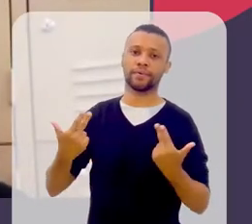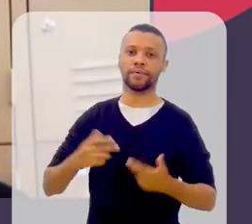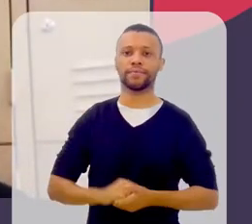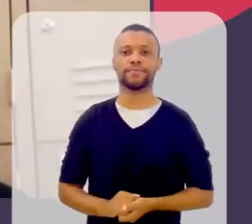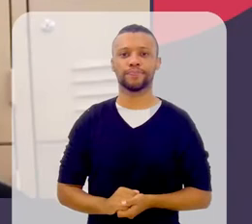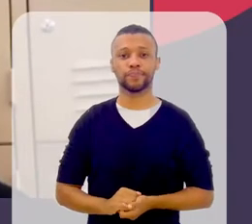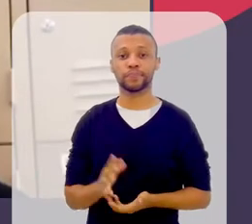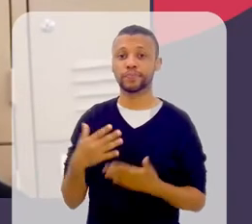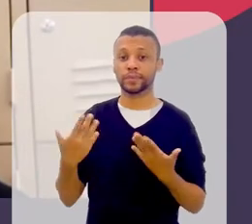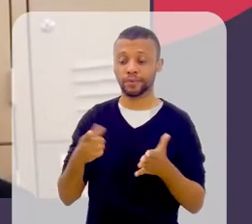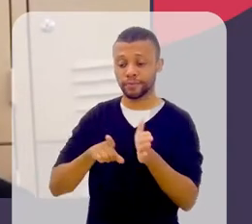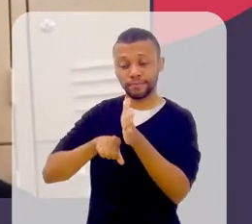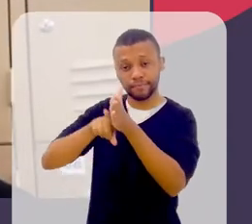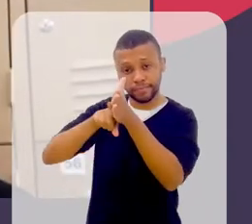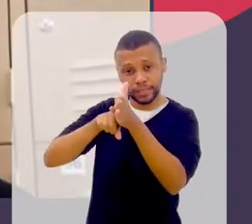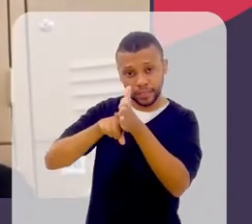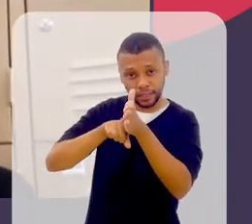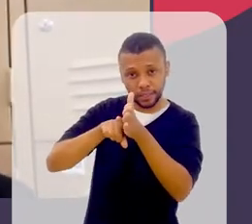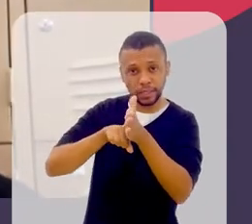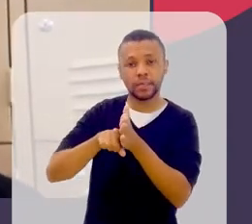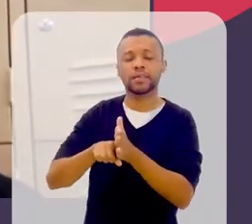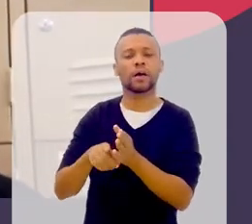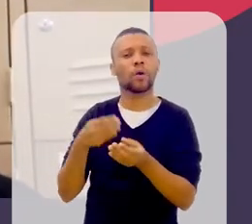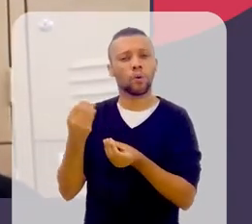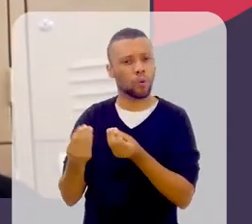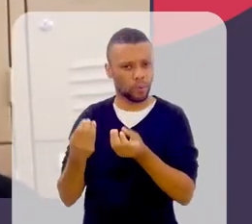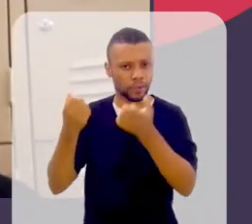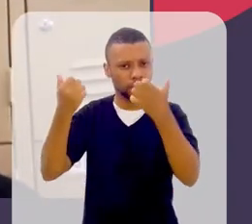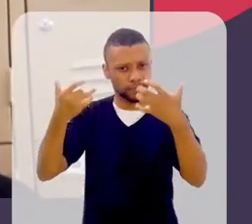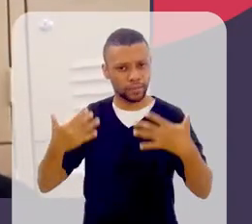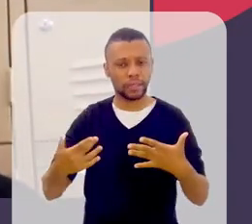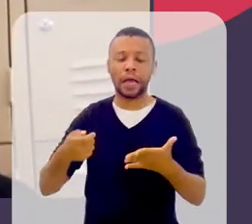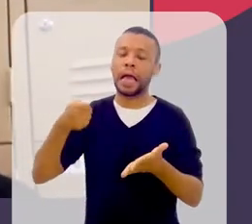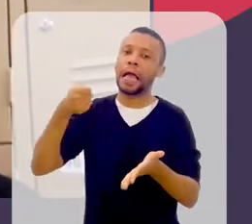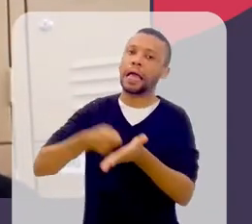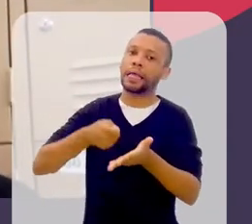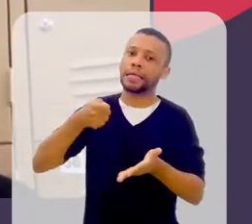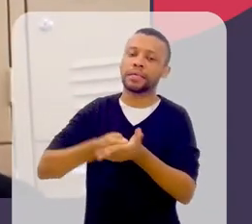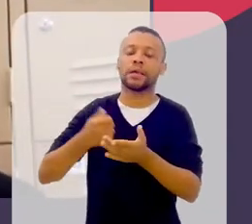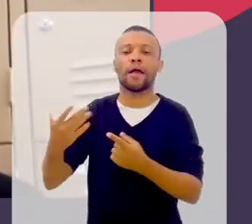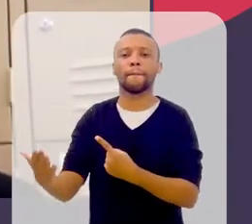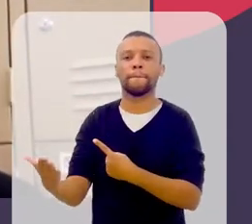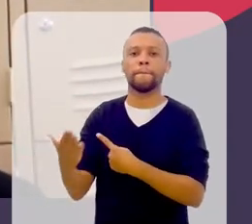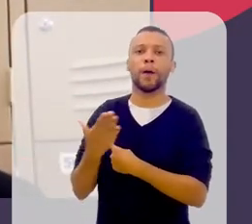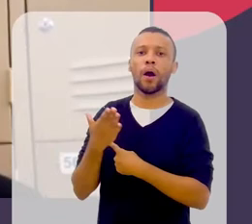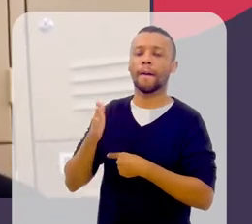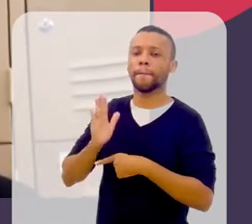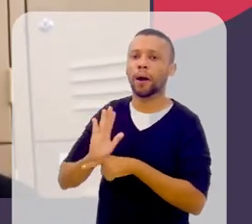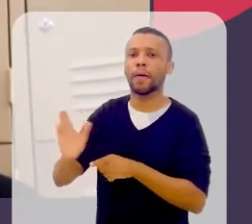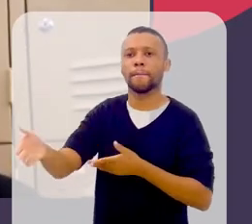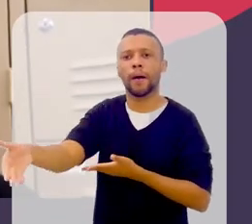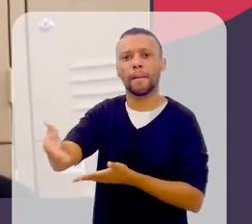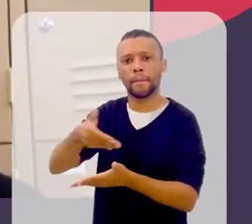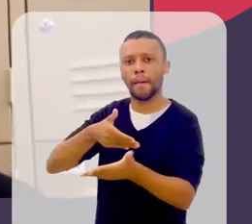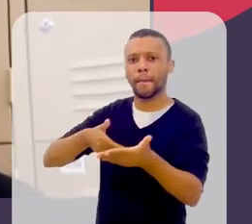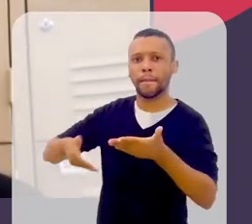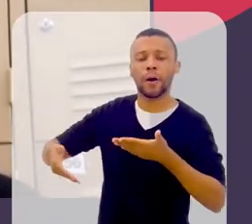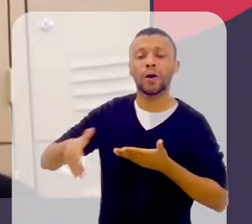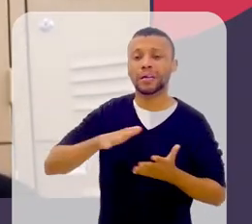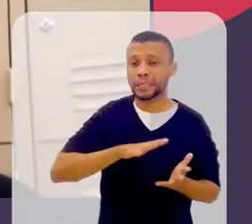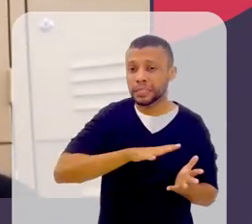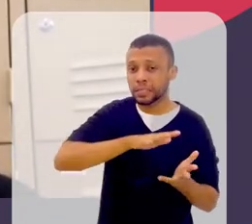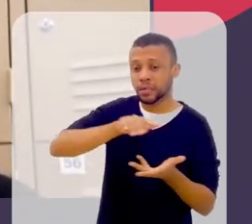Assim, fazer pesquisa, como estava dizendo, né, exige cooperação. E